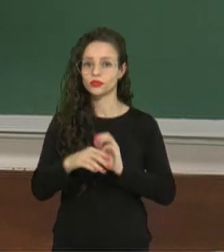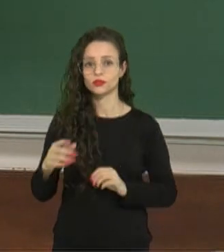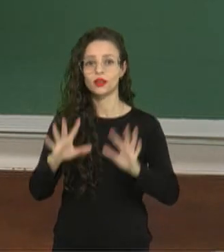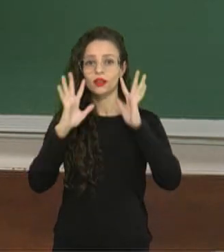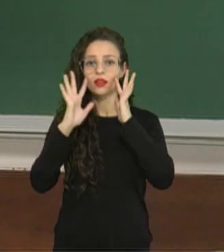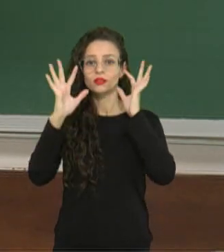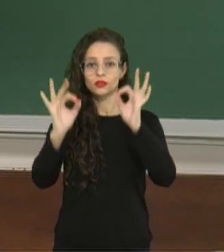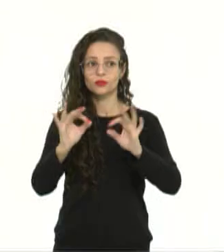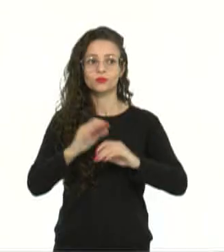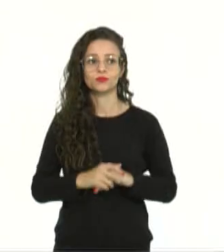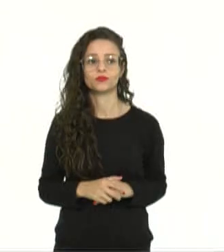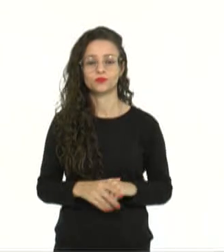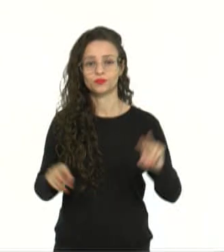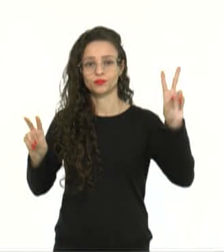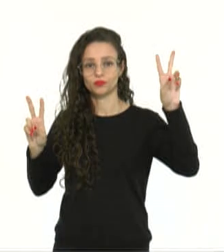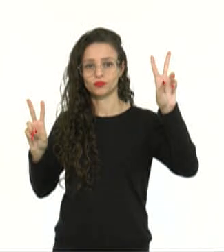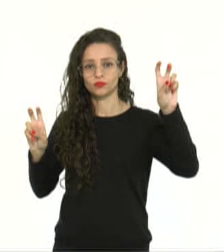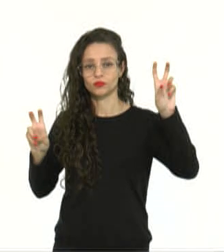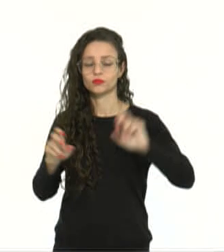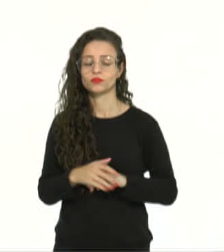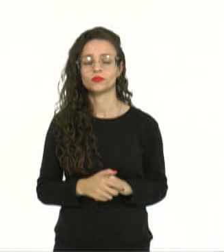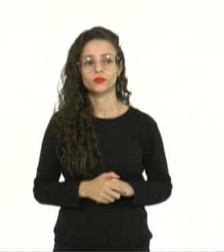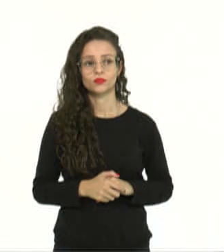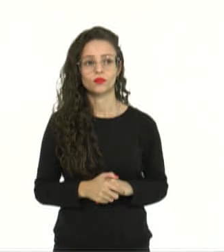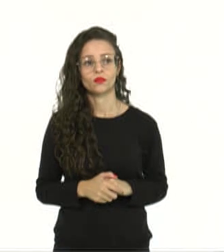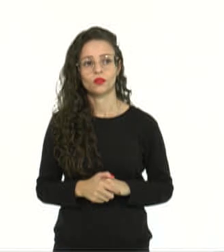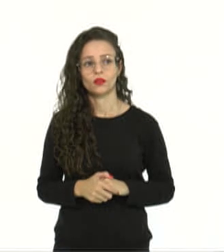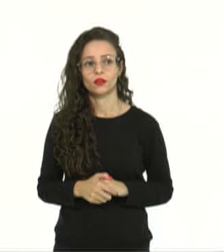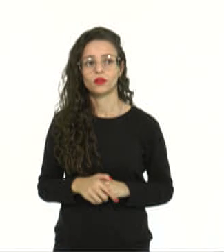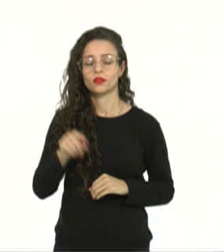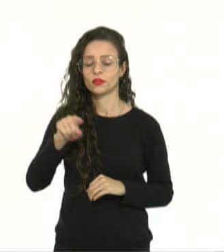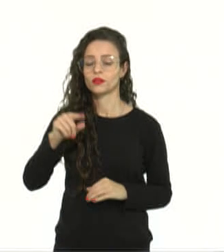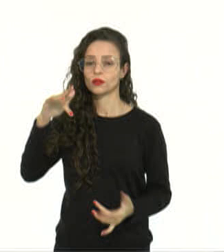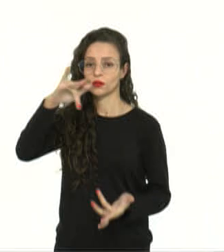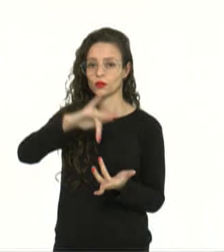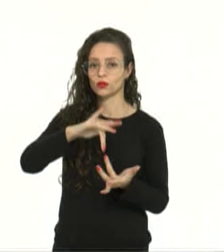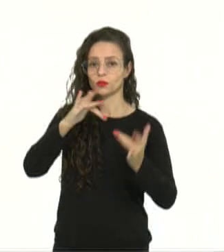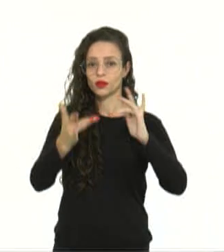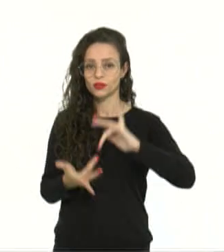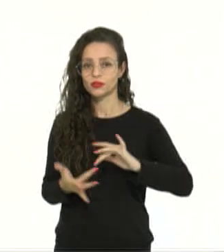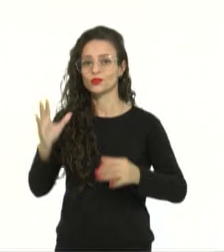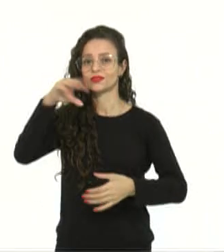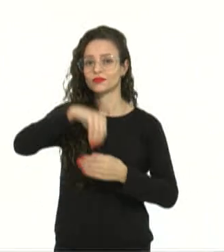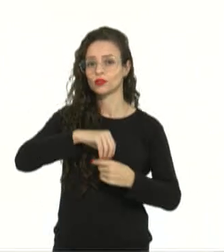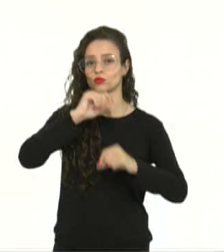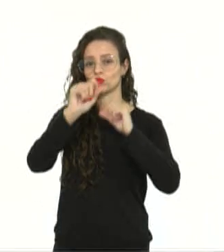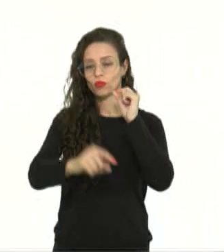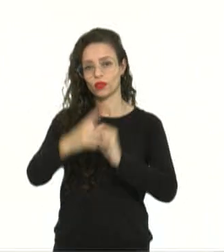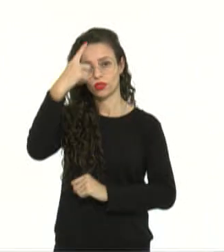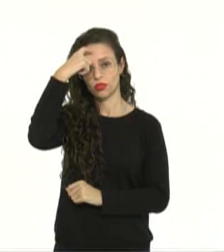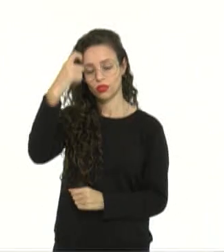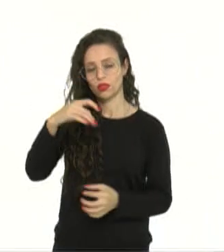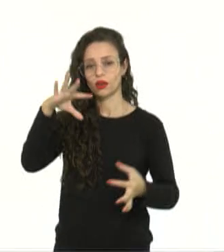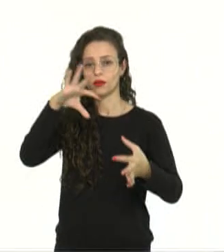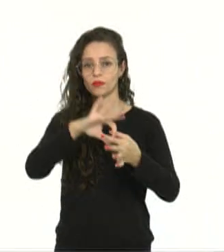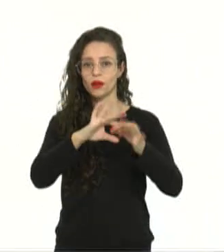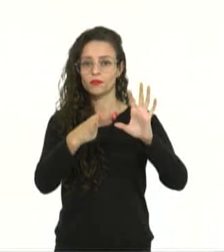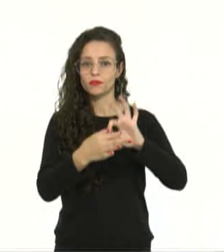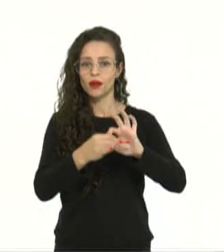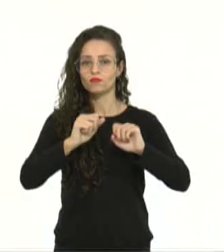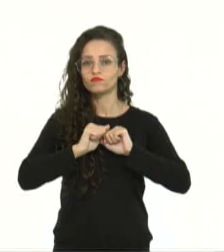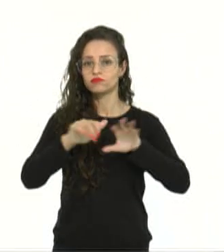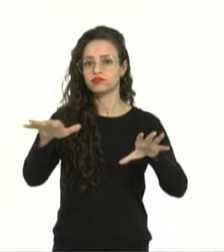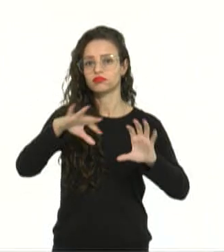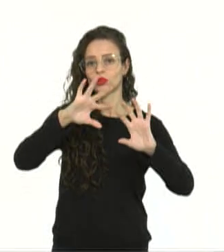nessa citação. Na sua proposta, a noção de globalização integra a ideia de interpenetração